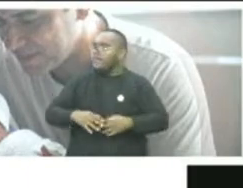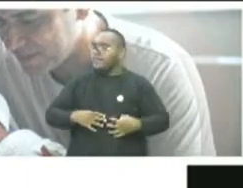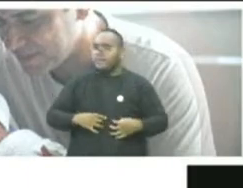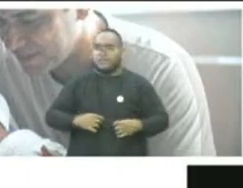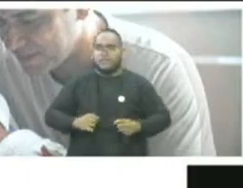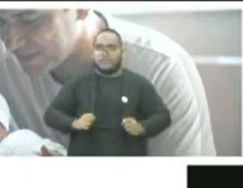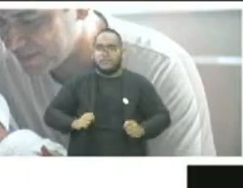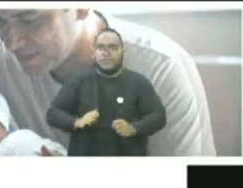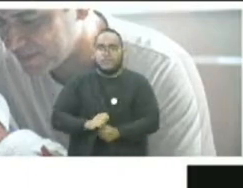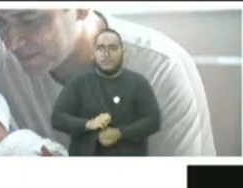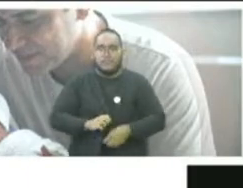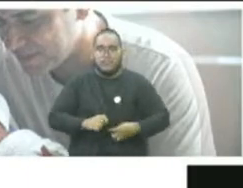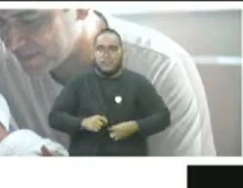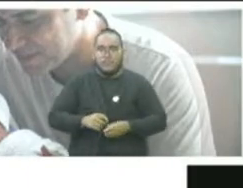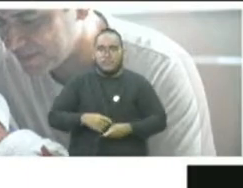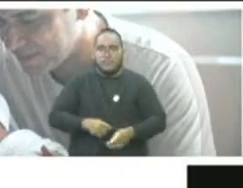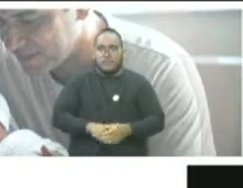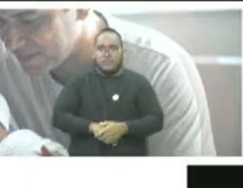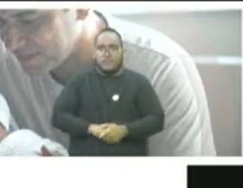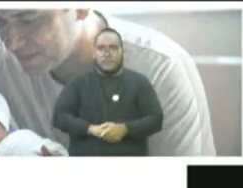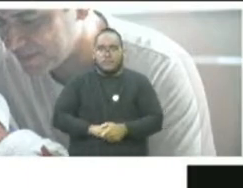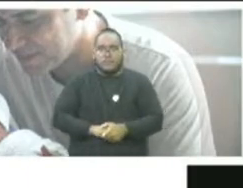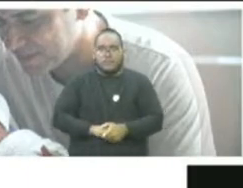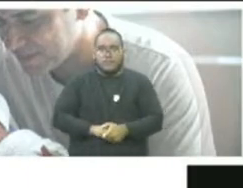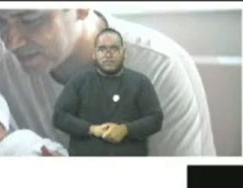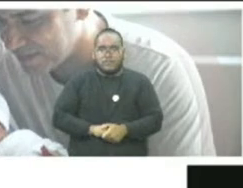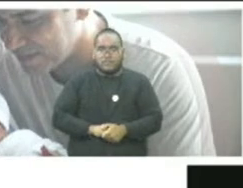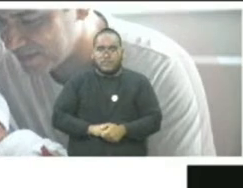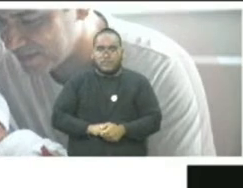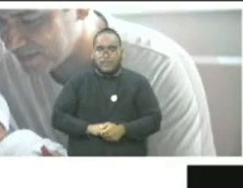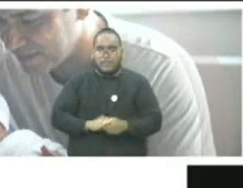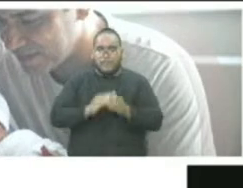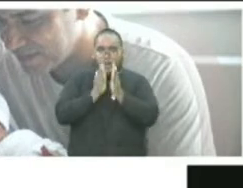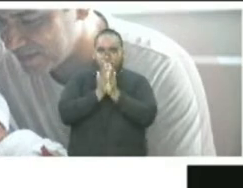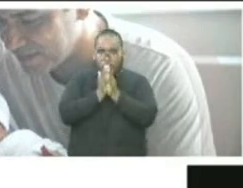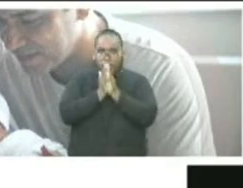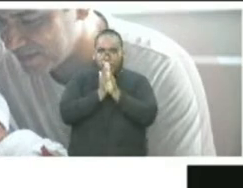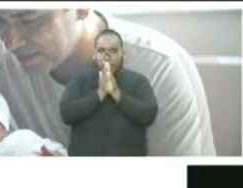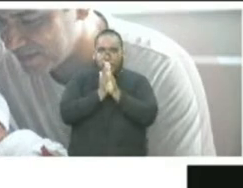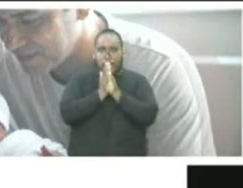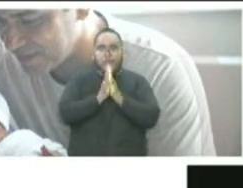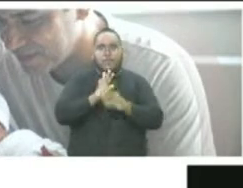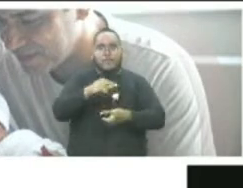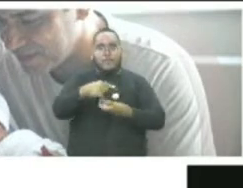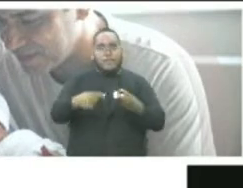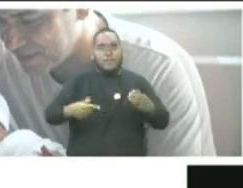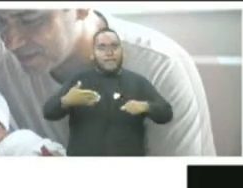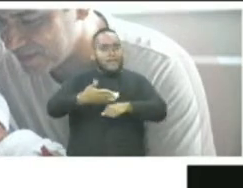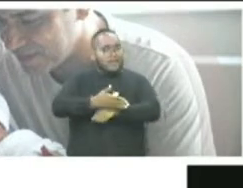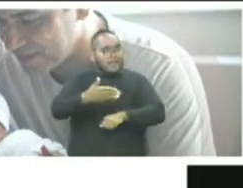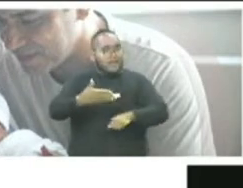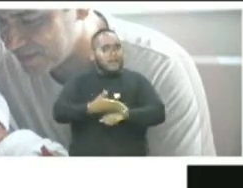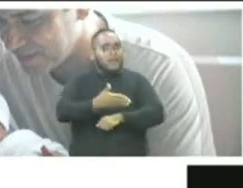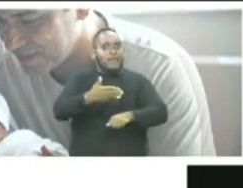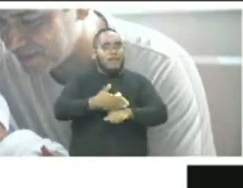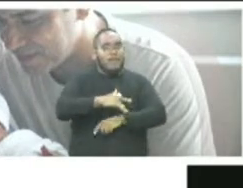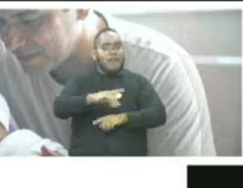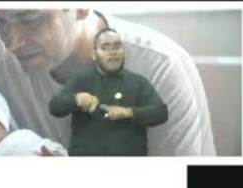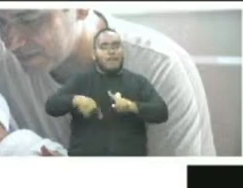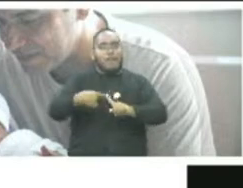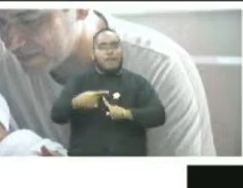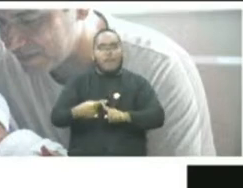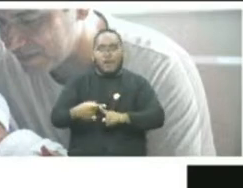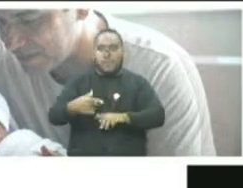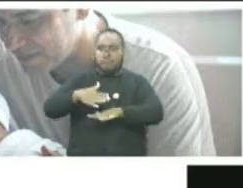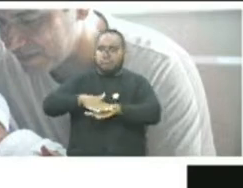of Kangaroo Care, que estão envolvidos, né, na organização e na execução, né, do nosso congresso.